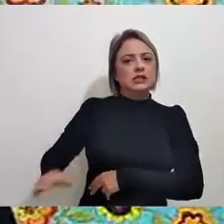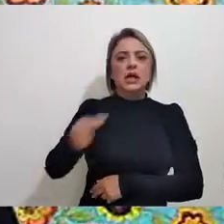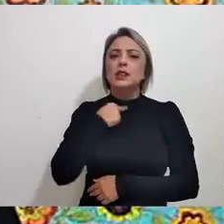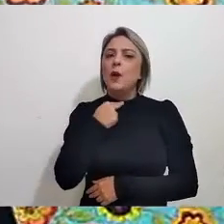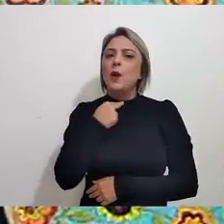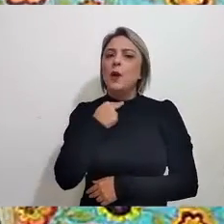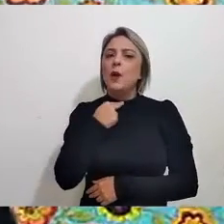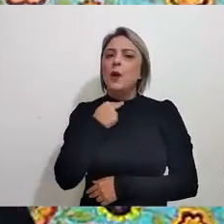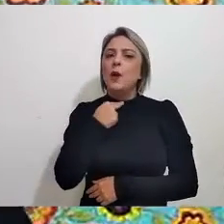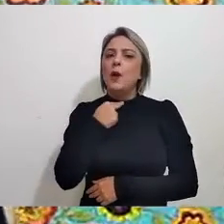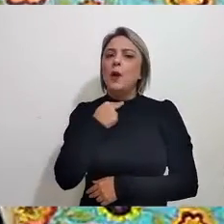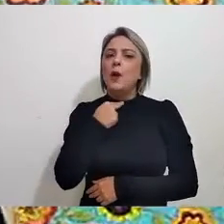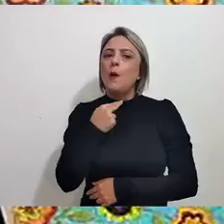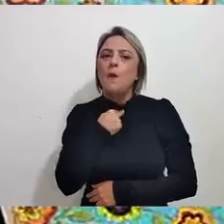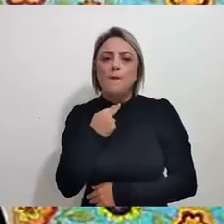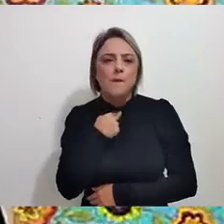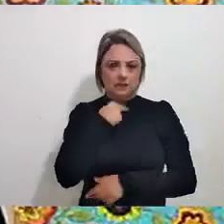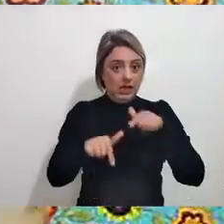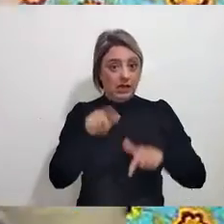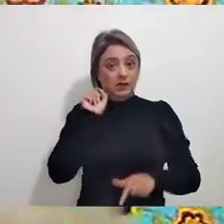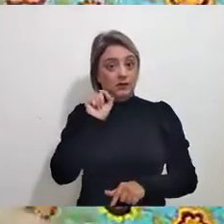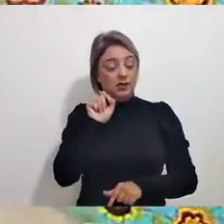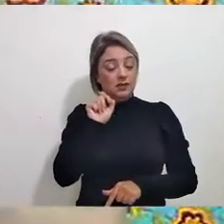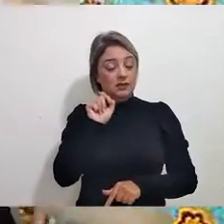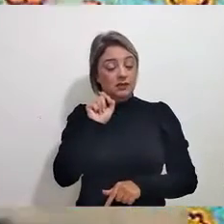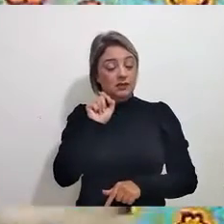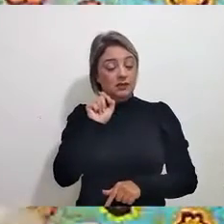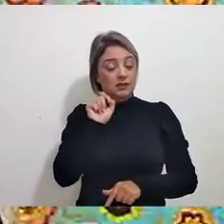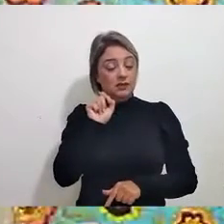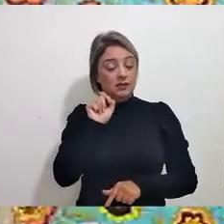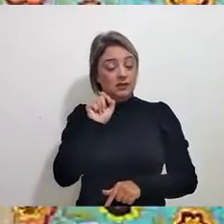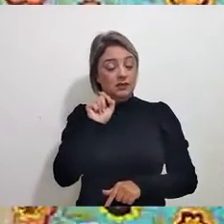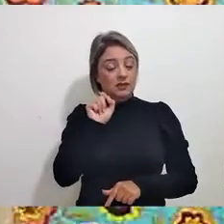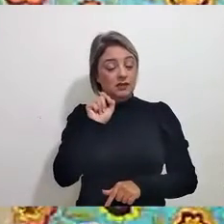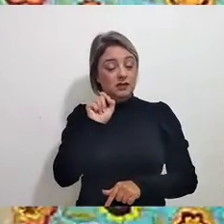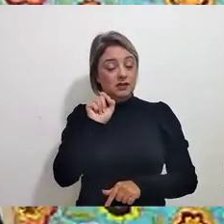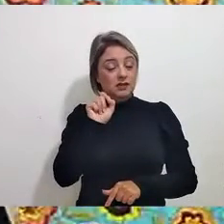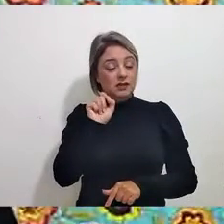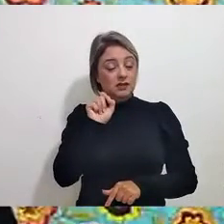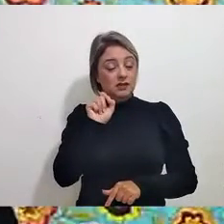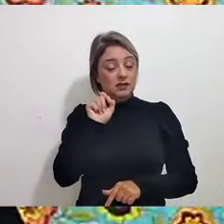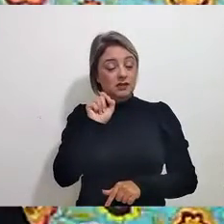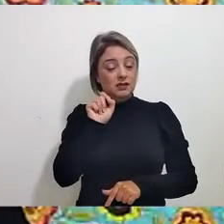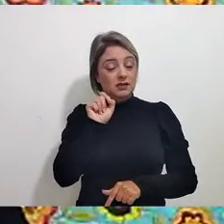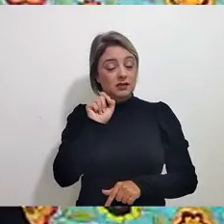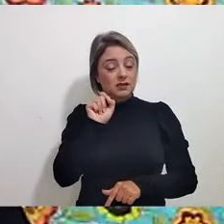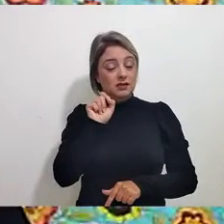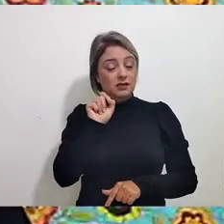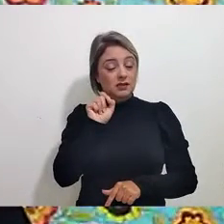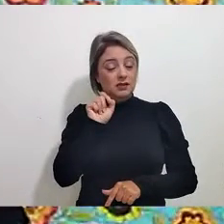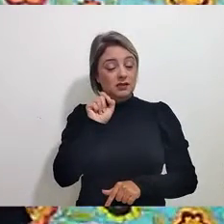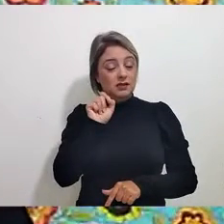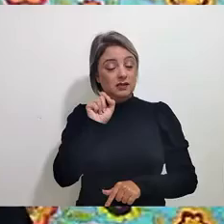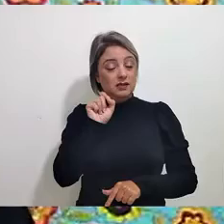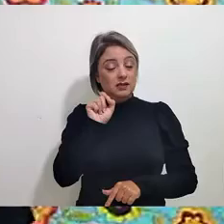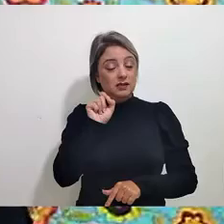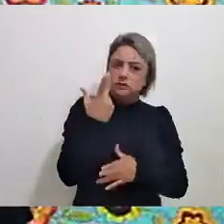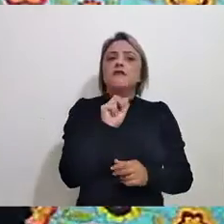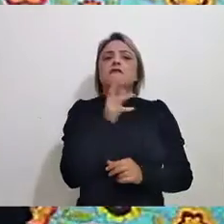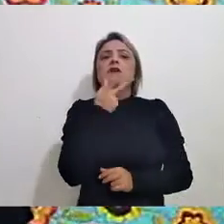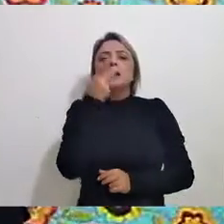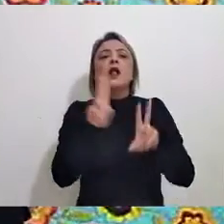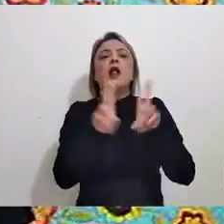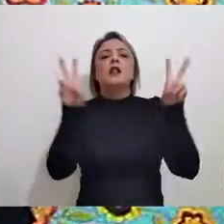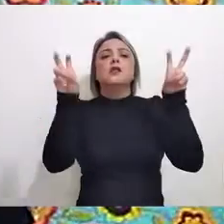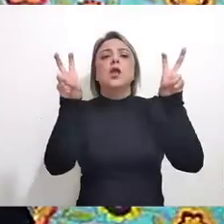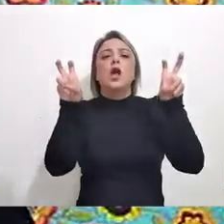nesse caso, essas violências que ocorrem, essa atividade que as pessoas chamam como prostituição infantil, na